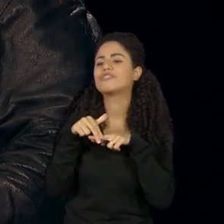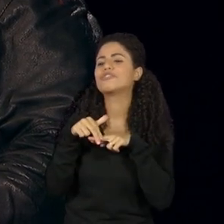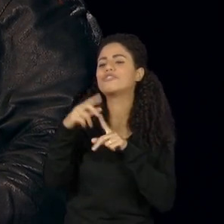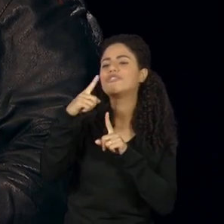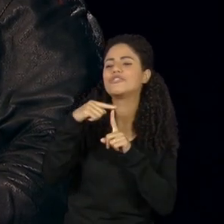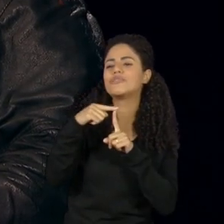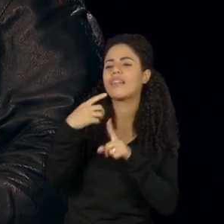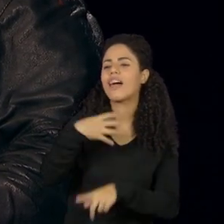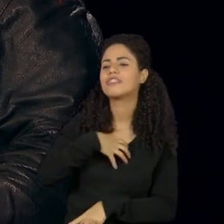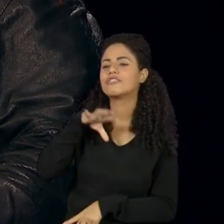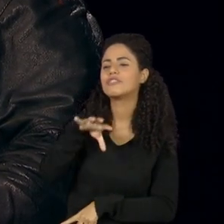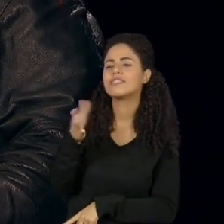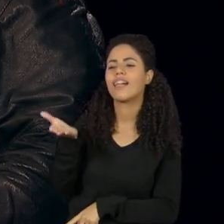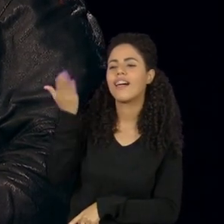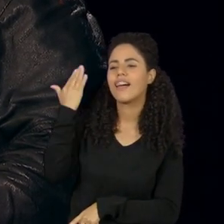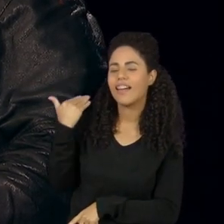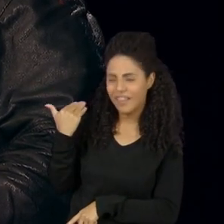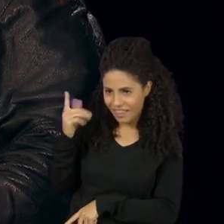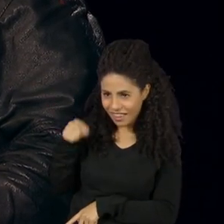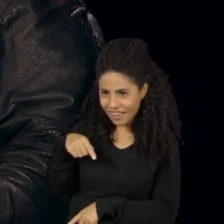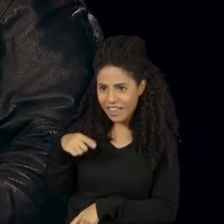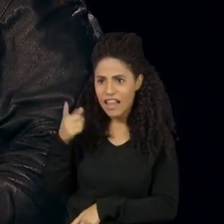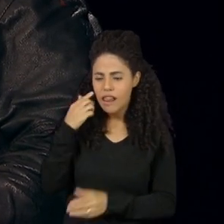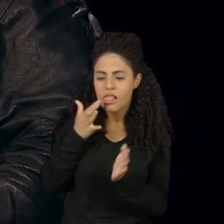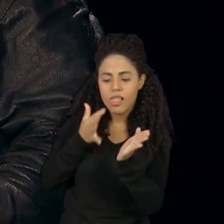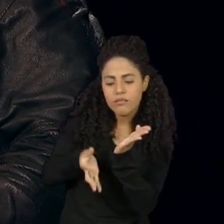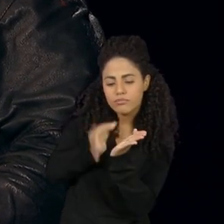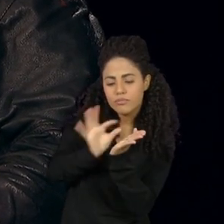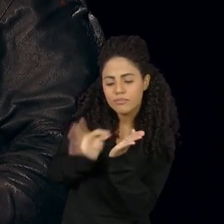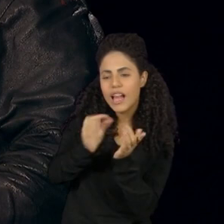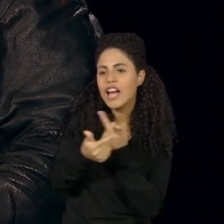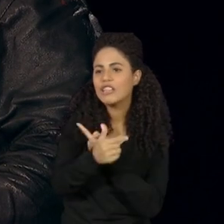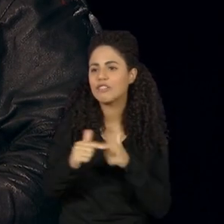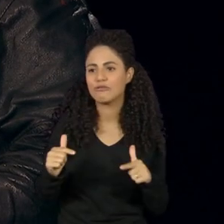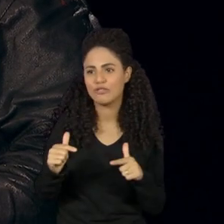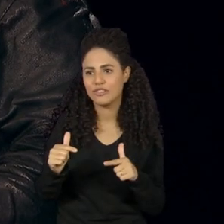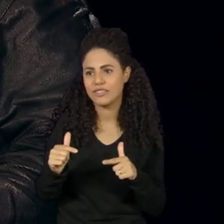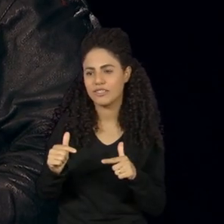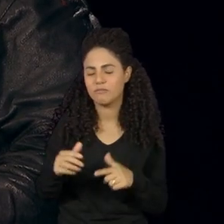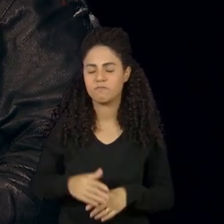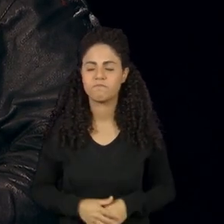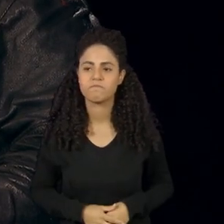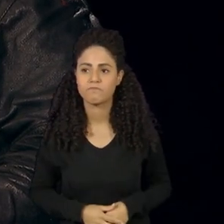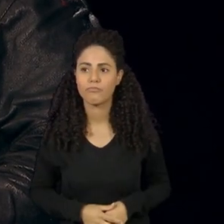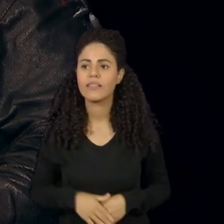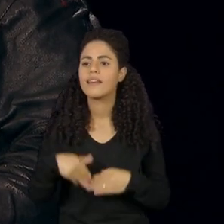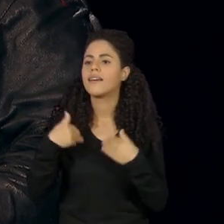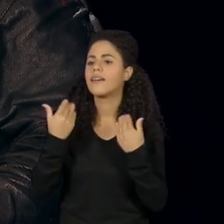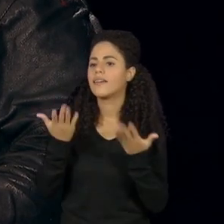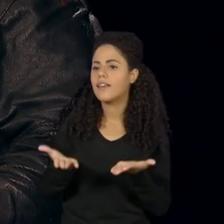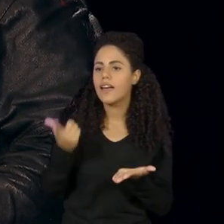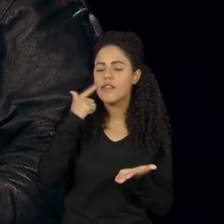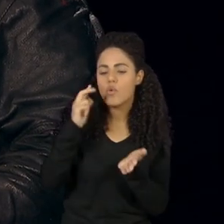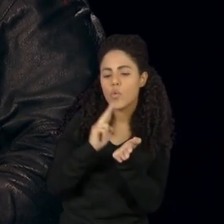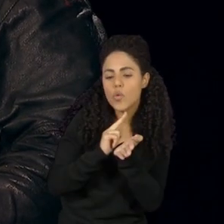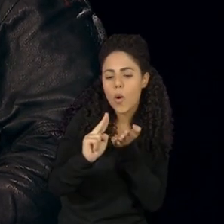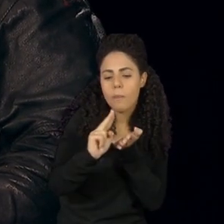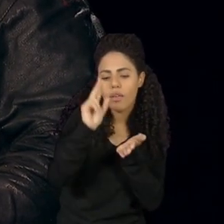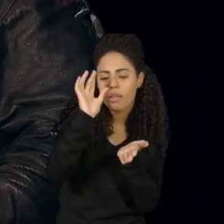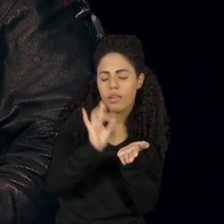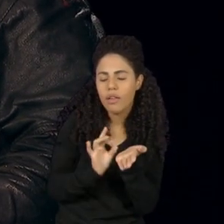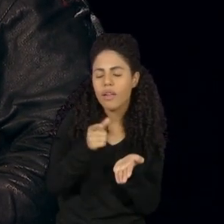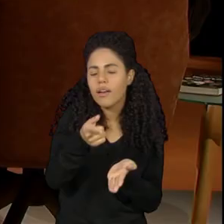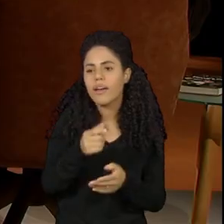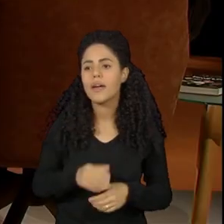era muito fã das tiras. Ele não tinha revista ainda, mas já era fã das tiras. E aí eu coloquei esse nome. Mas